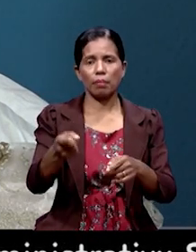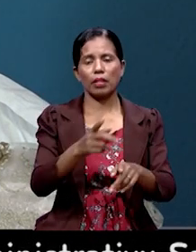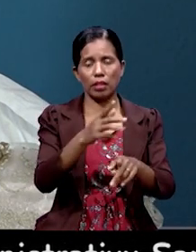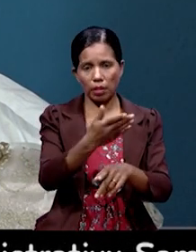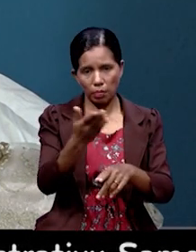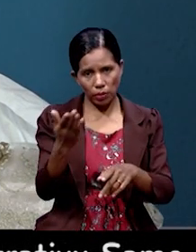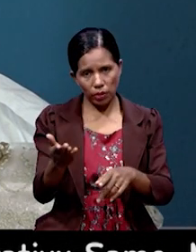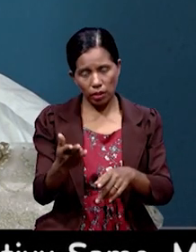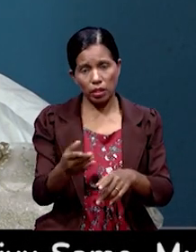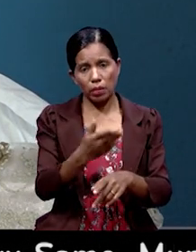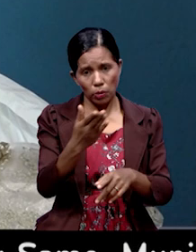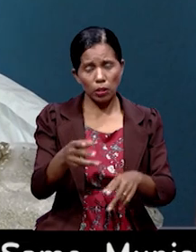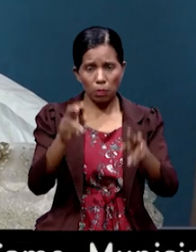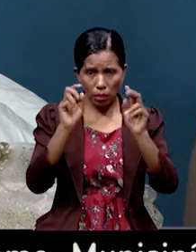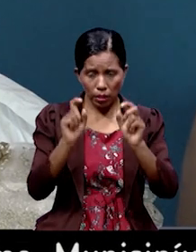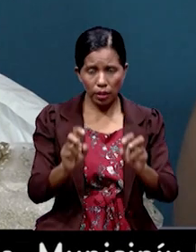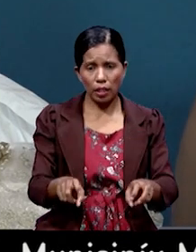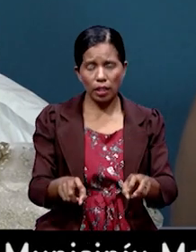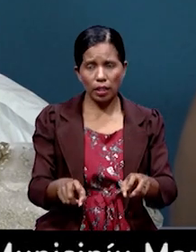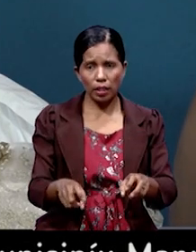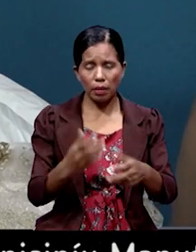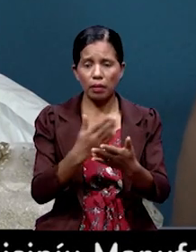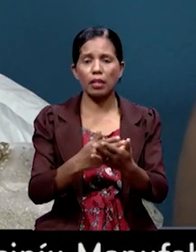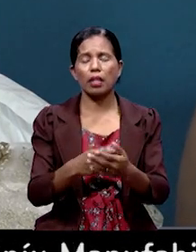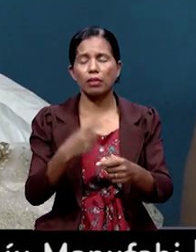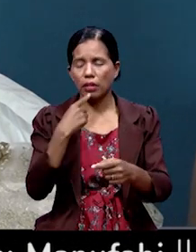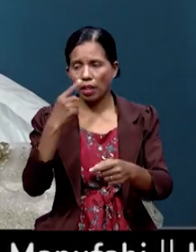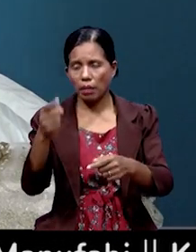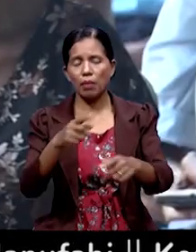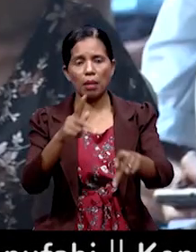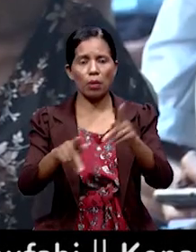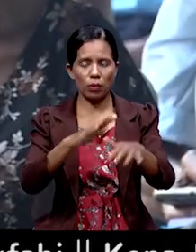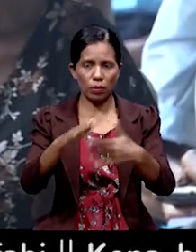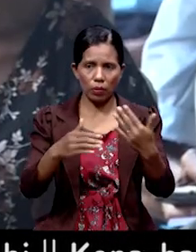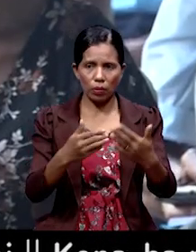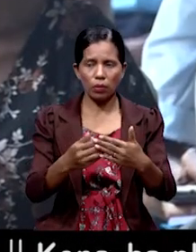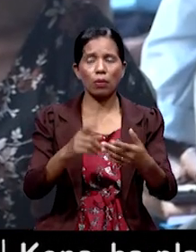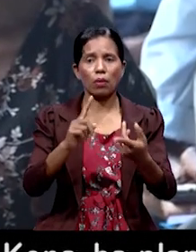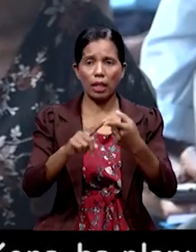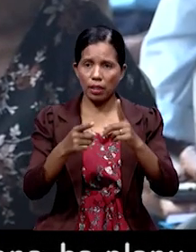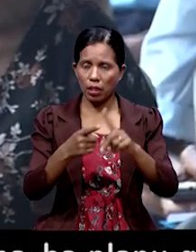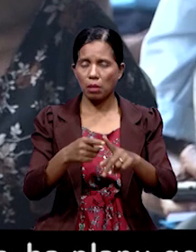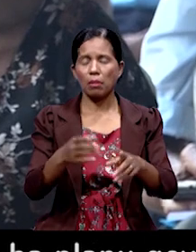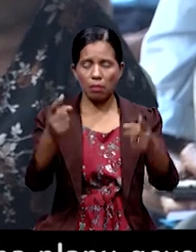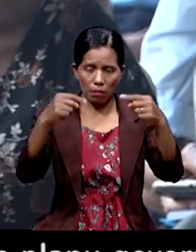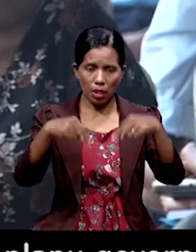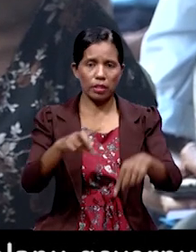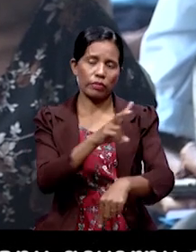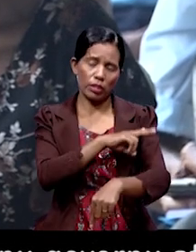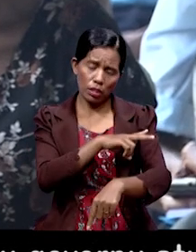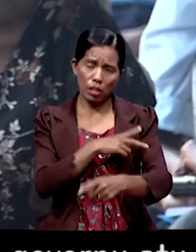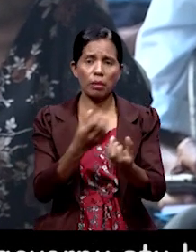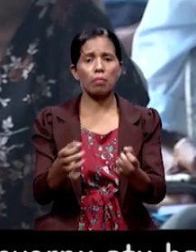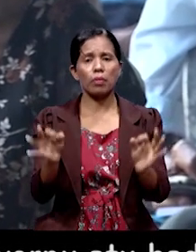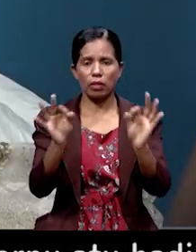também. Nenhum erro, a cara também, que depois da vacina, tem que ir na comunidade, até que vai animar o cira também, para a vacina, cada vacina é importante. Também, e tem